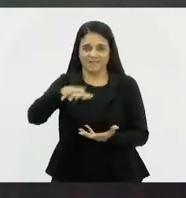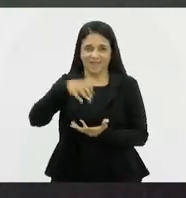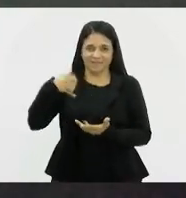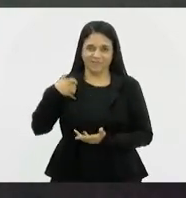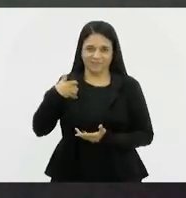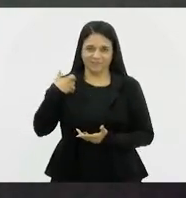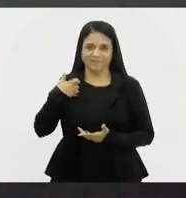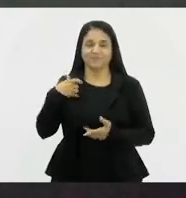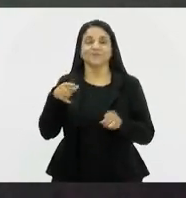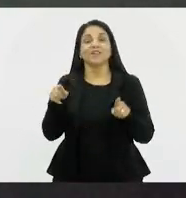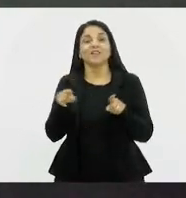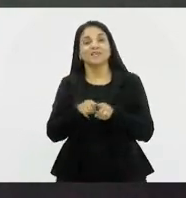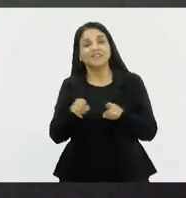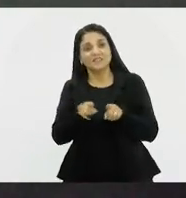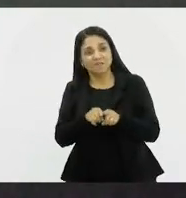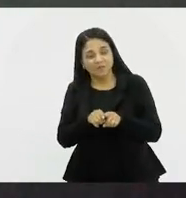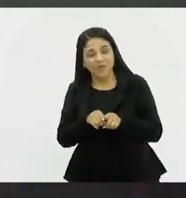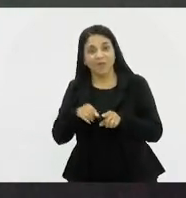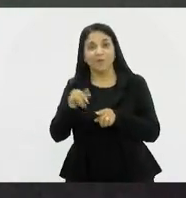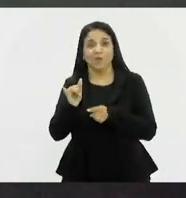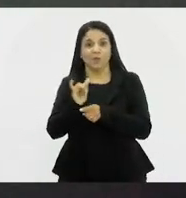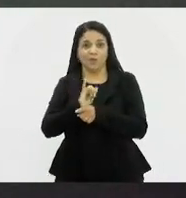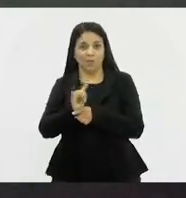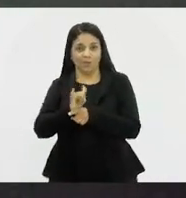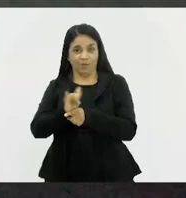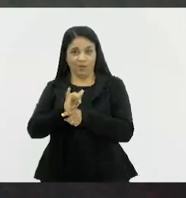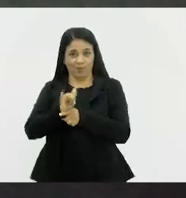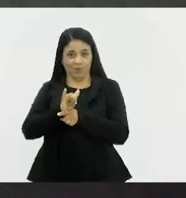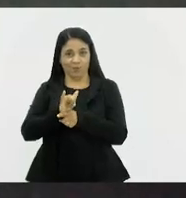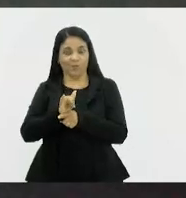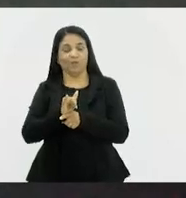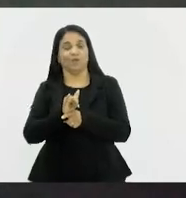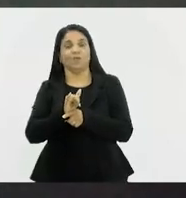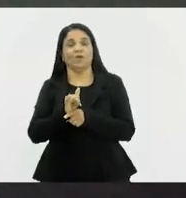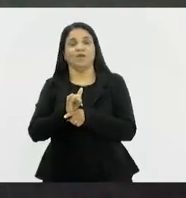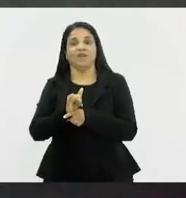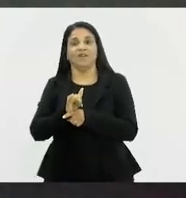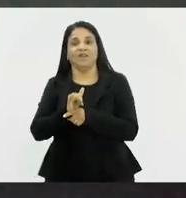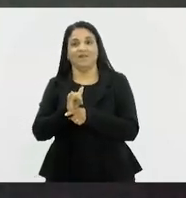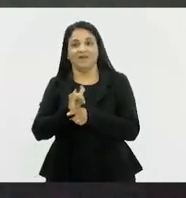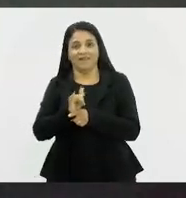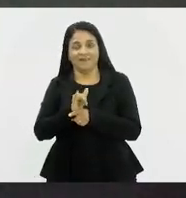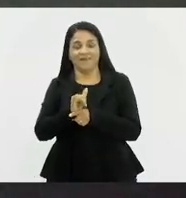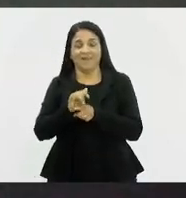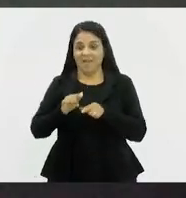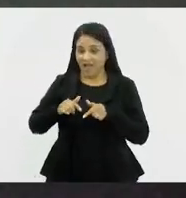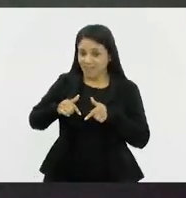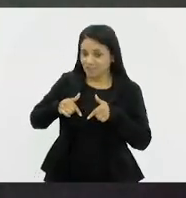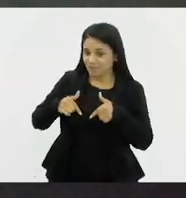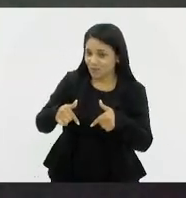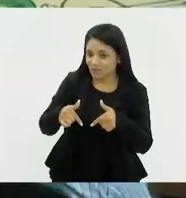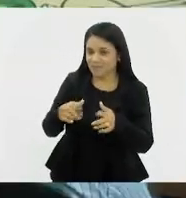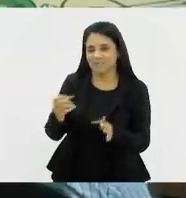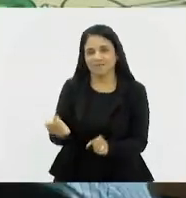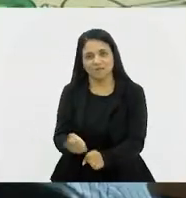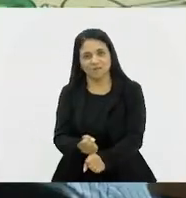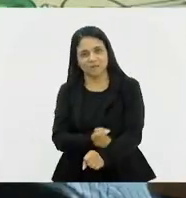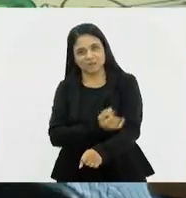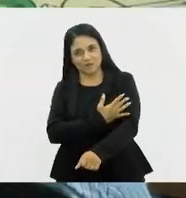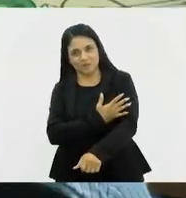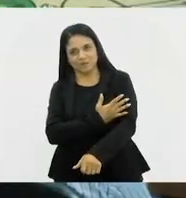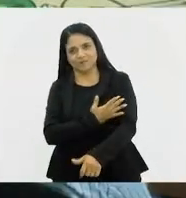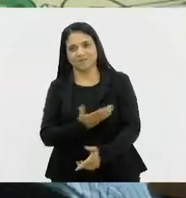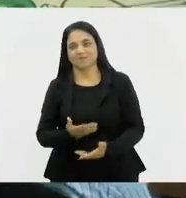E também tem um canal no YouTube, doutora Dina Frutuoso, Ações e Emoções. Com a